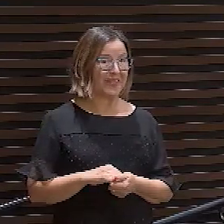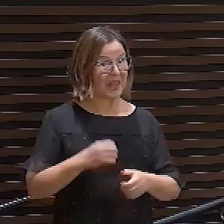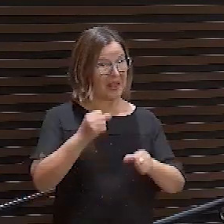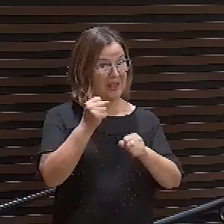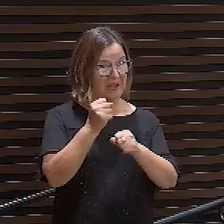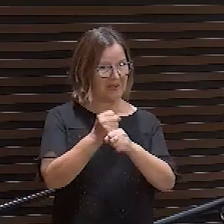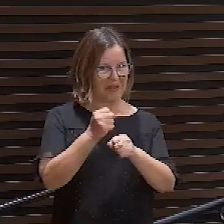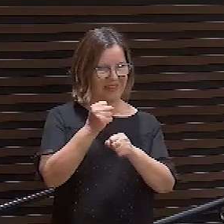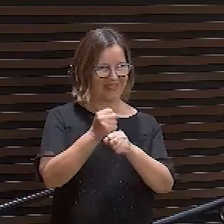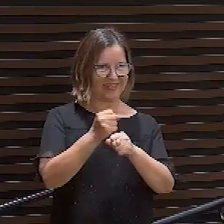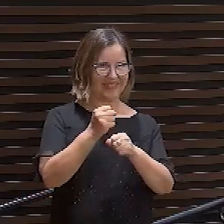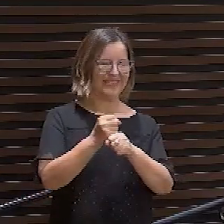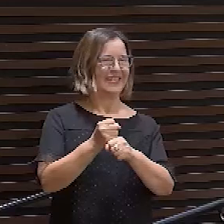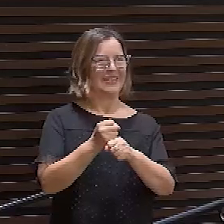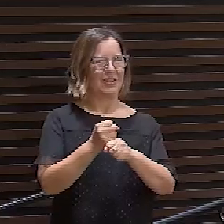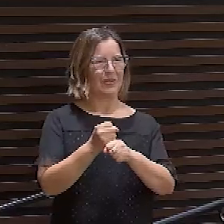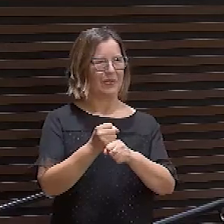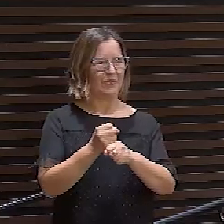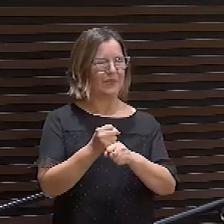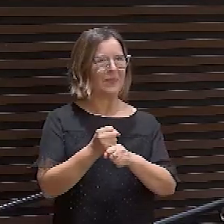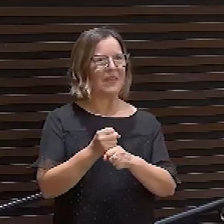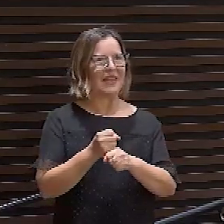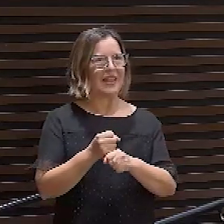tijolos do Egito,